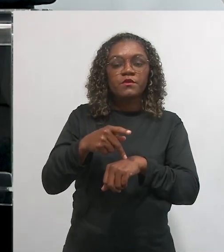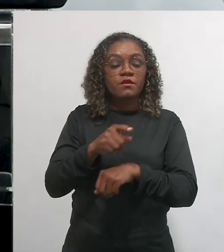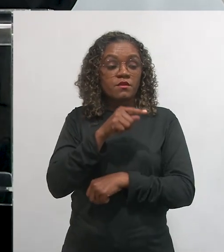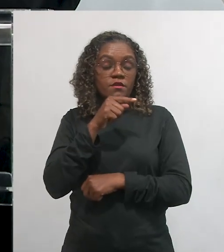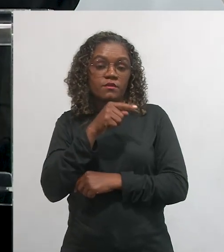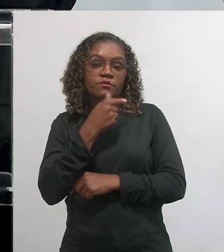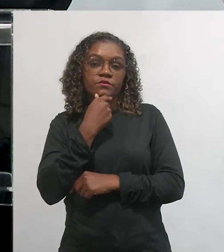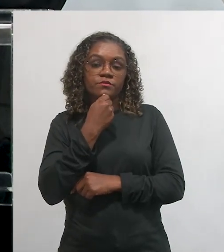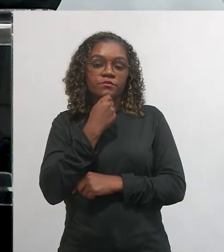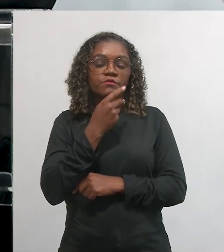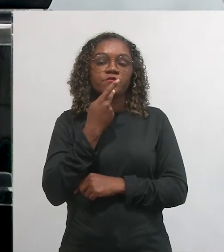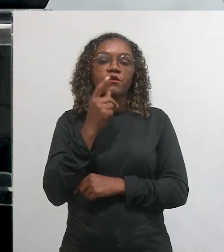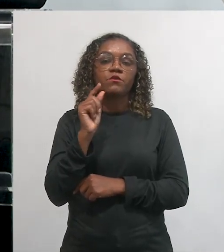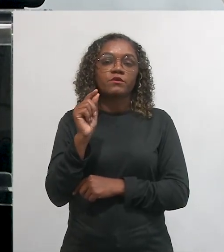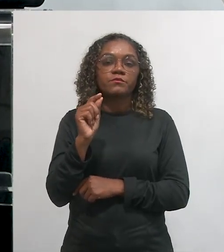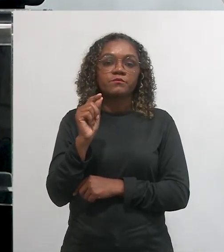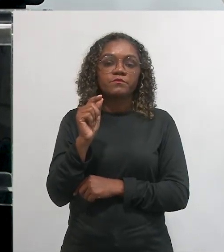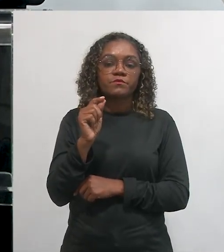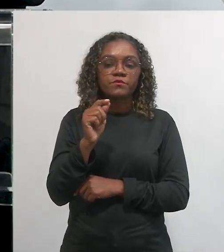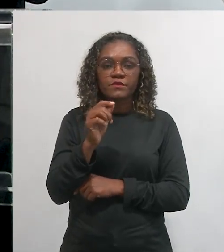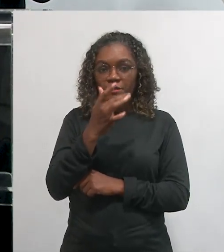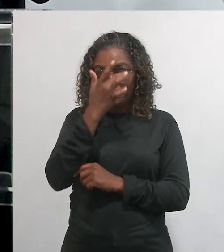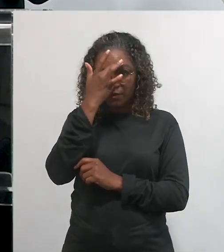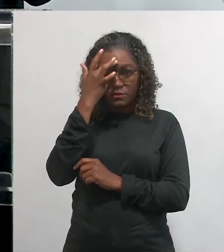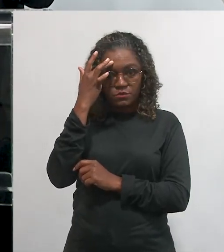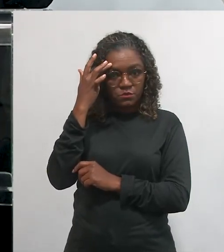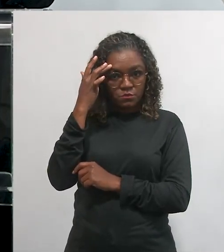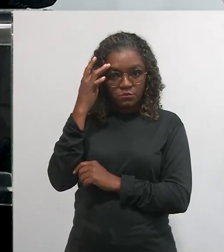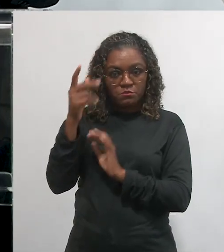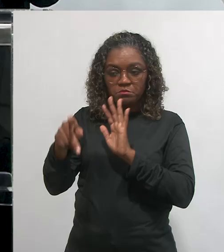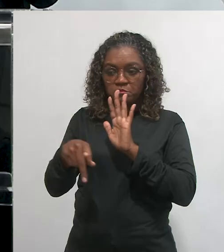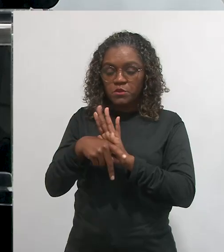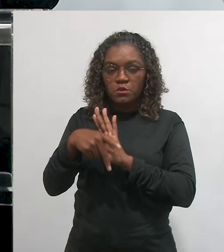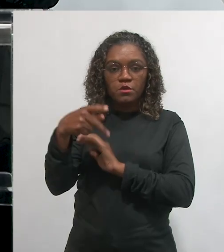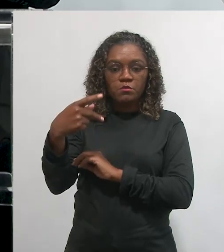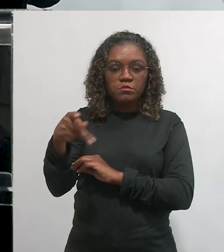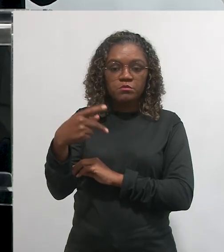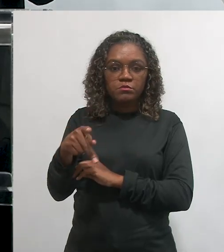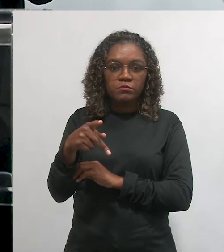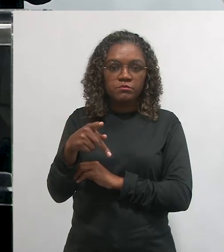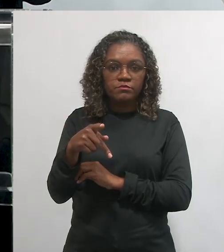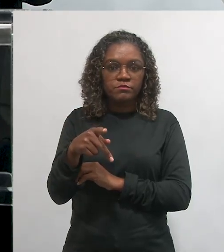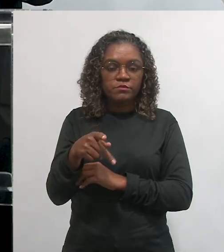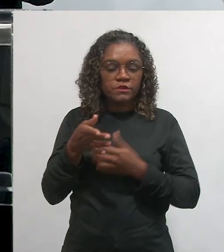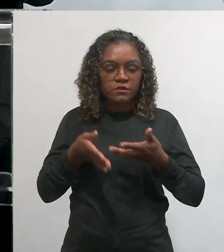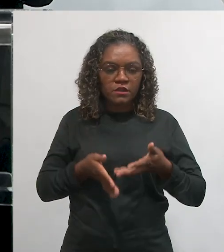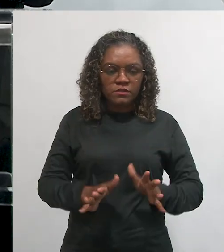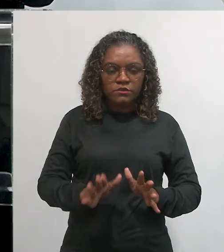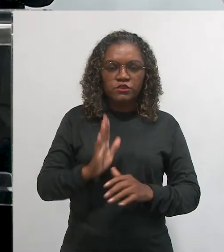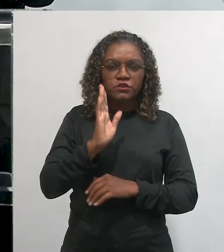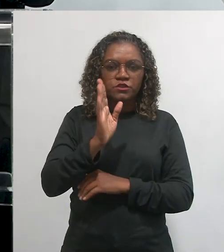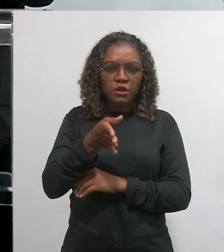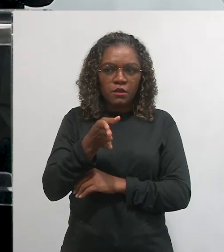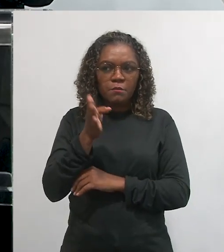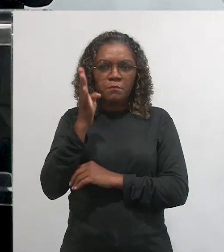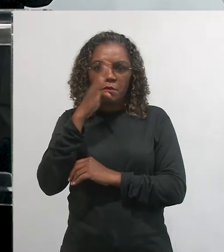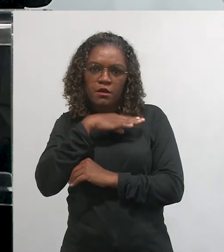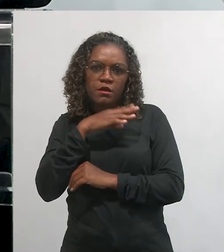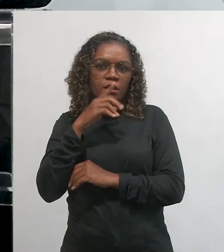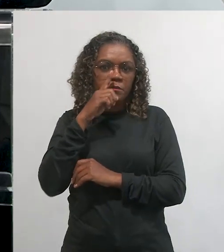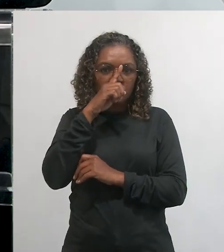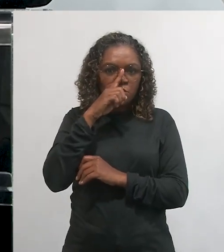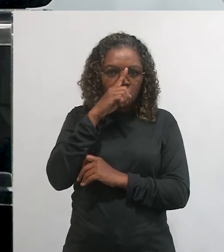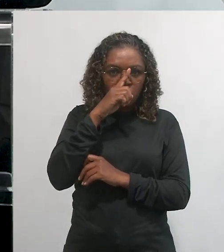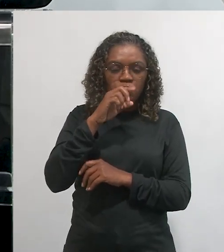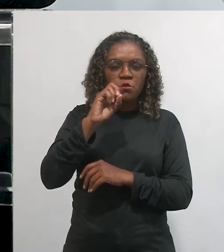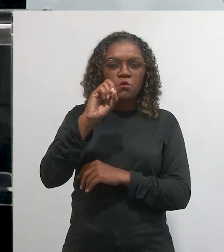indivíduo é maldoso, é perigoso, é egoísta. Então, se não